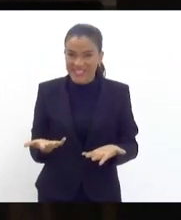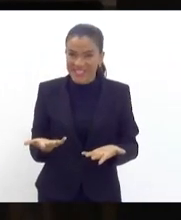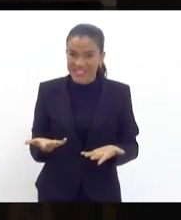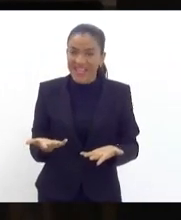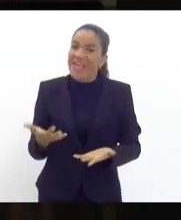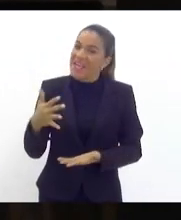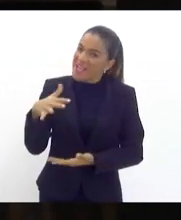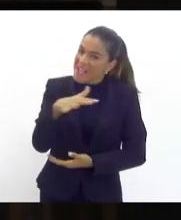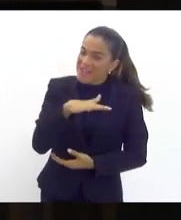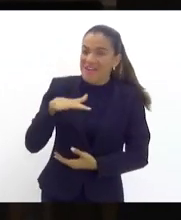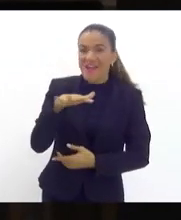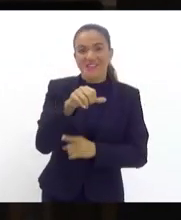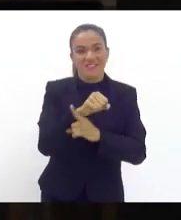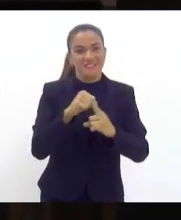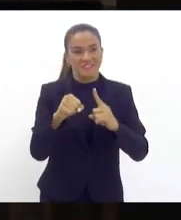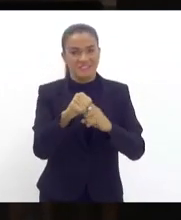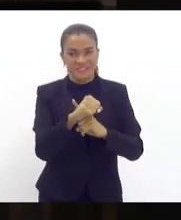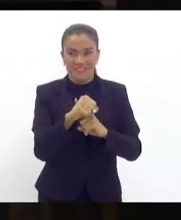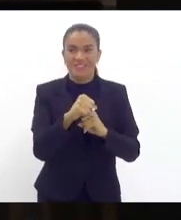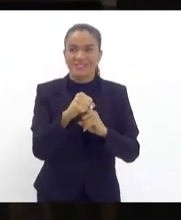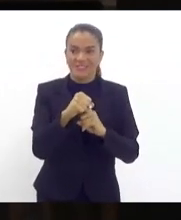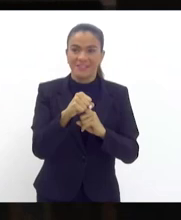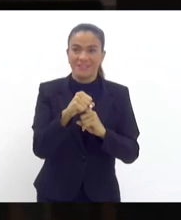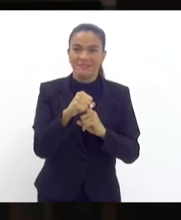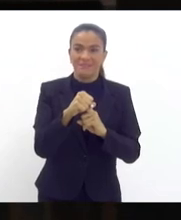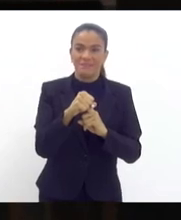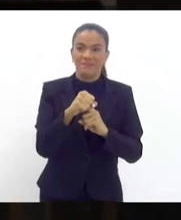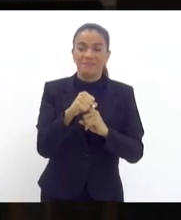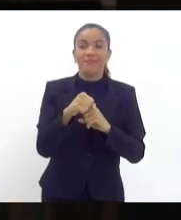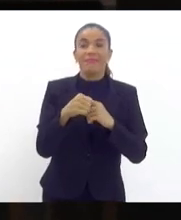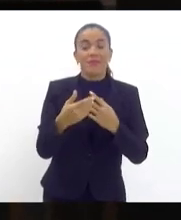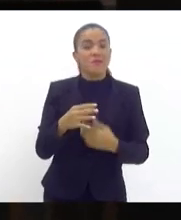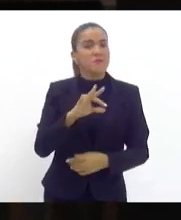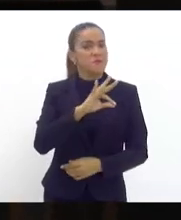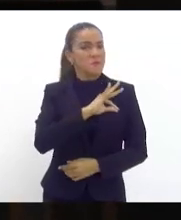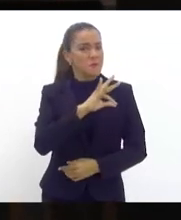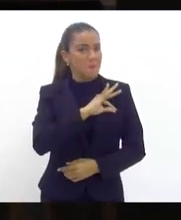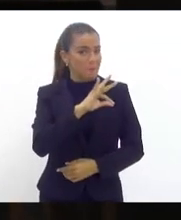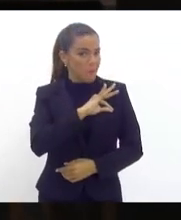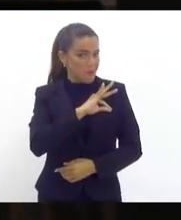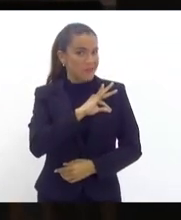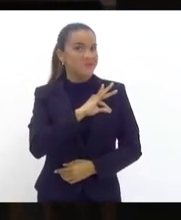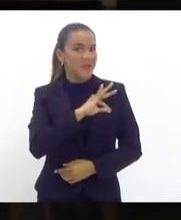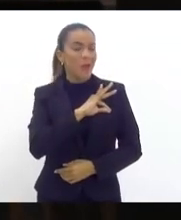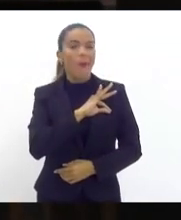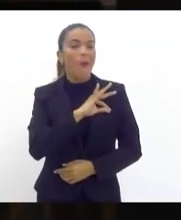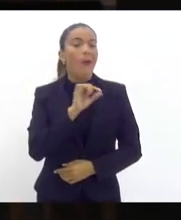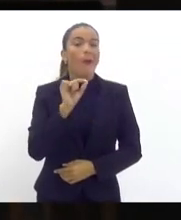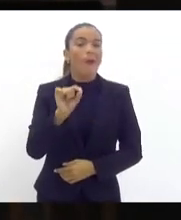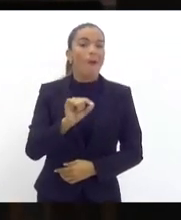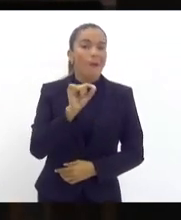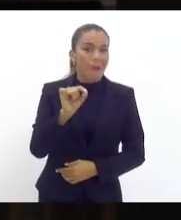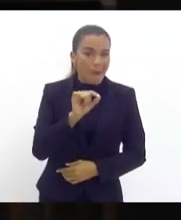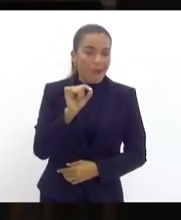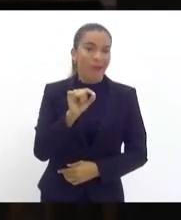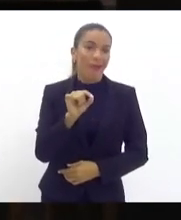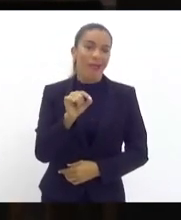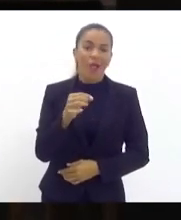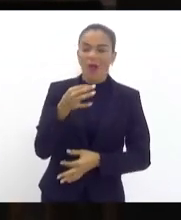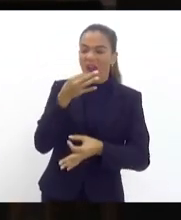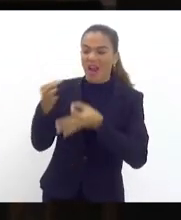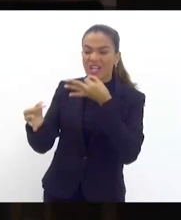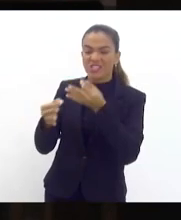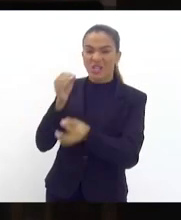é uma questão social né e o policial é a ponta é o que se vê é o que se